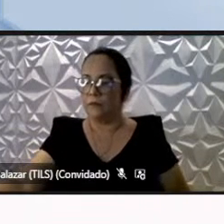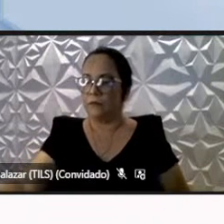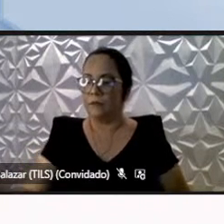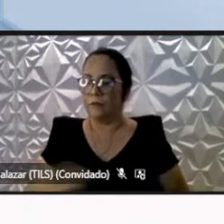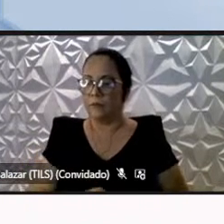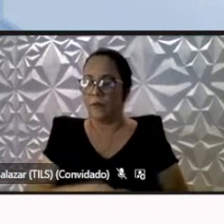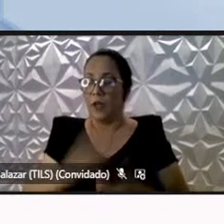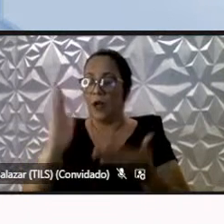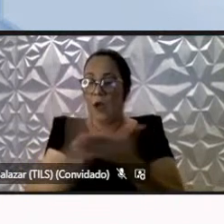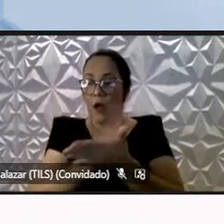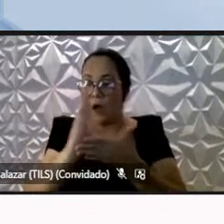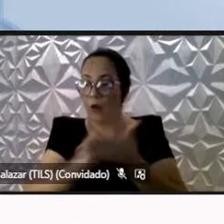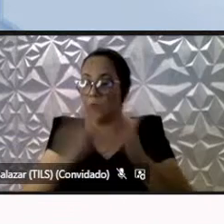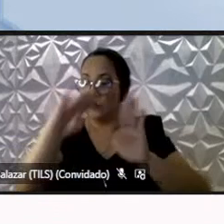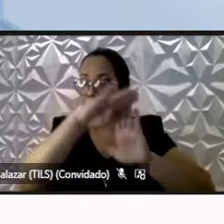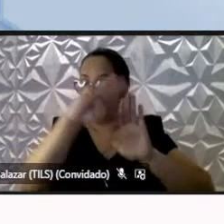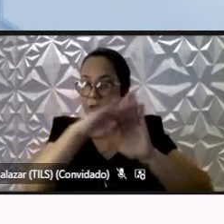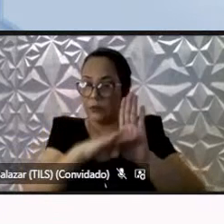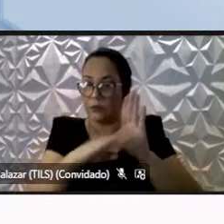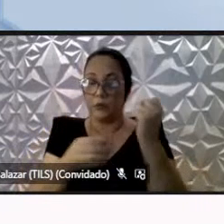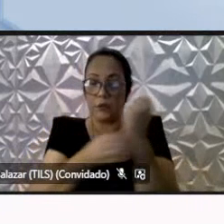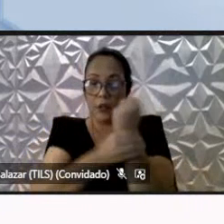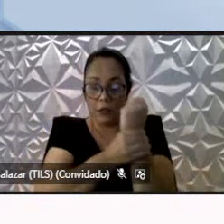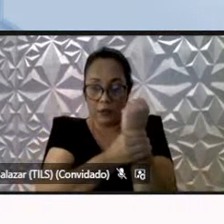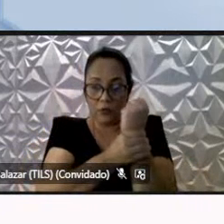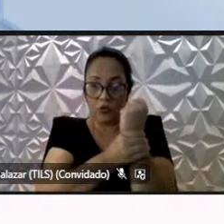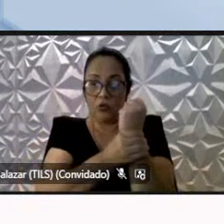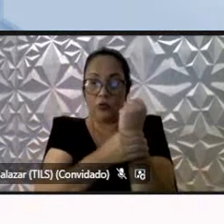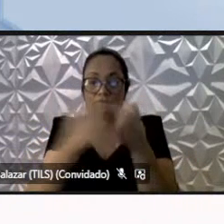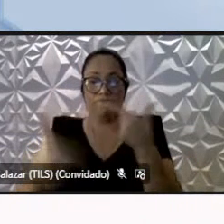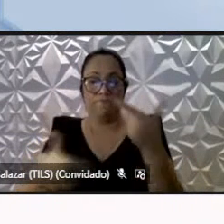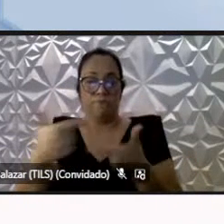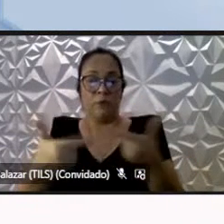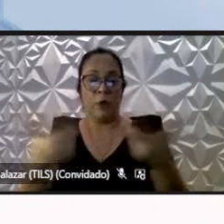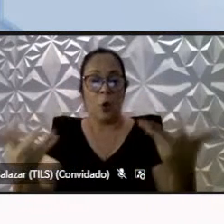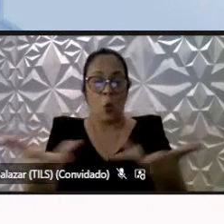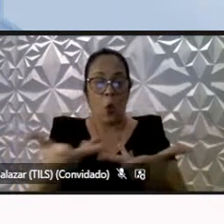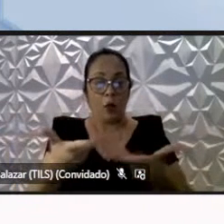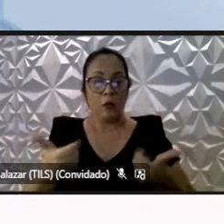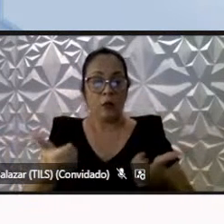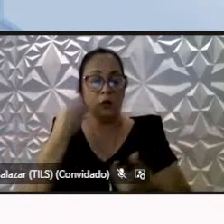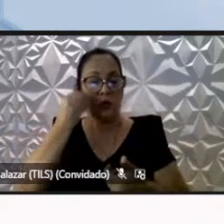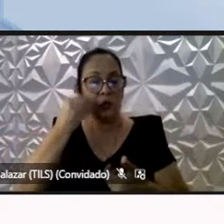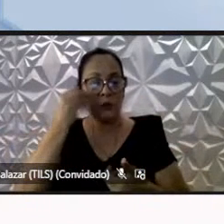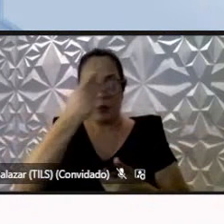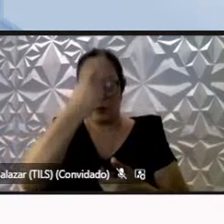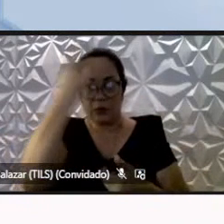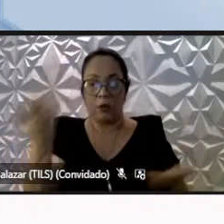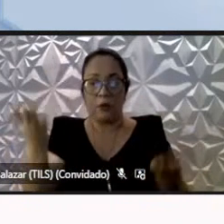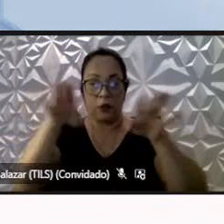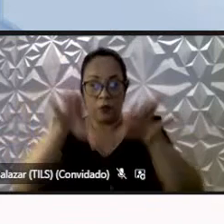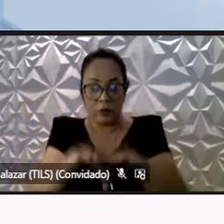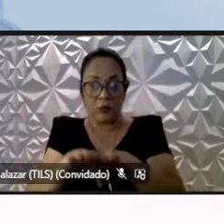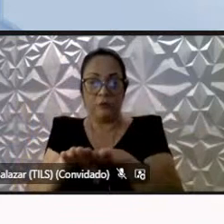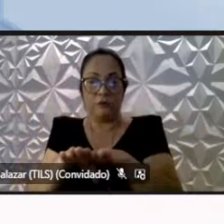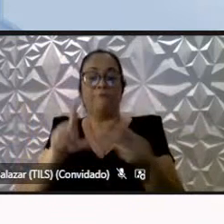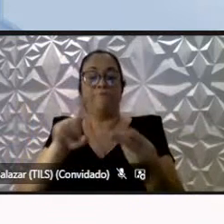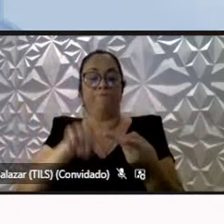alguns princípios que garantem a qualidade da experiência para as pessoas é ser inclusivo,